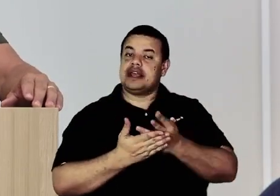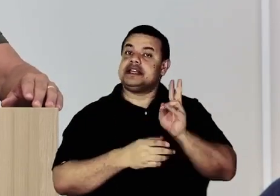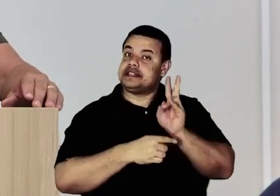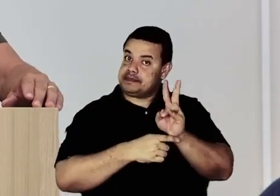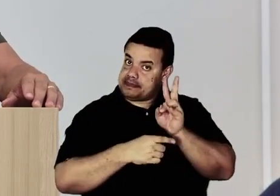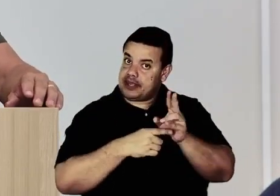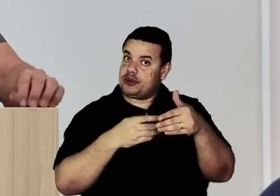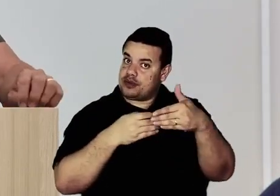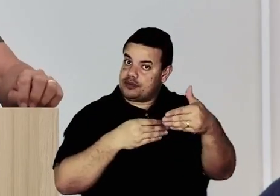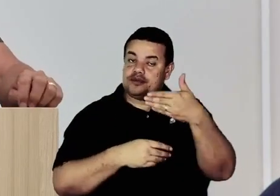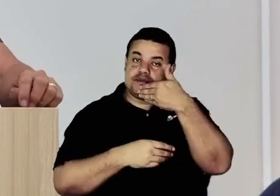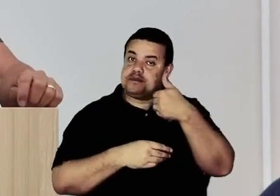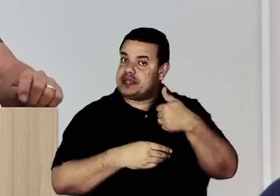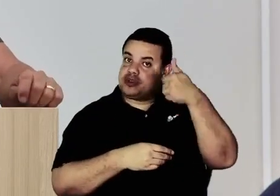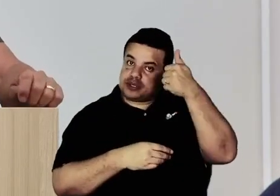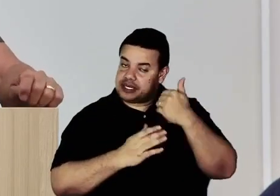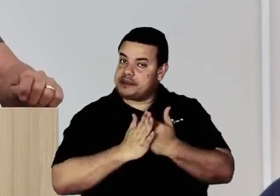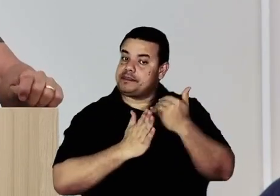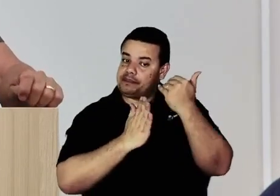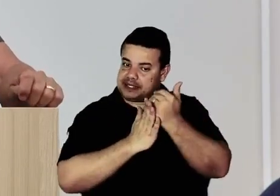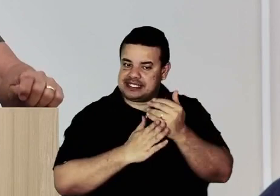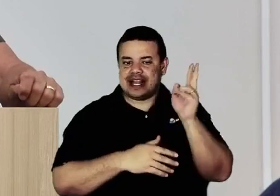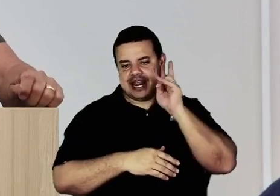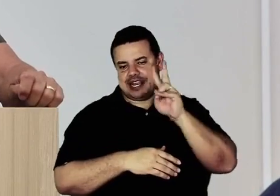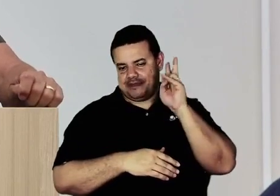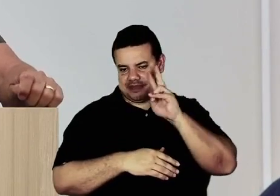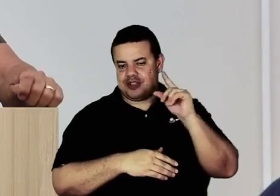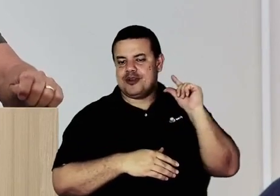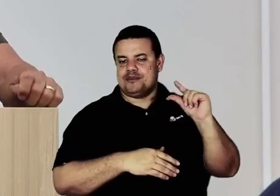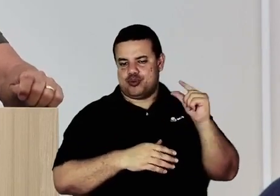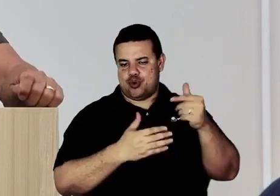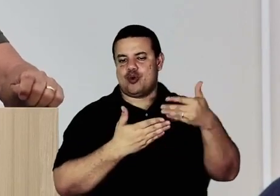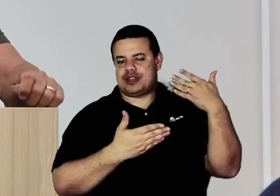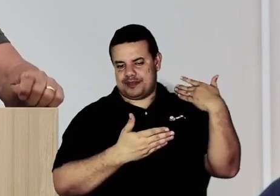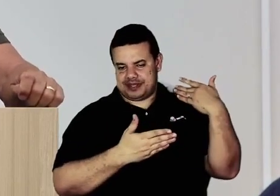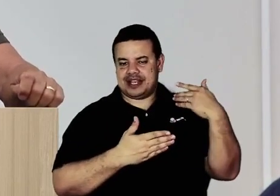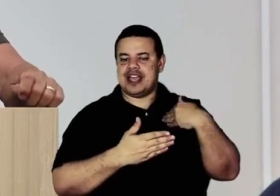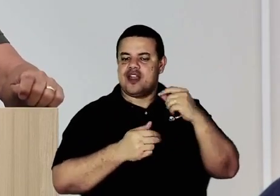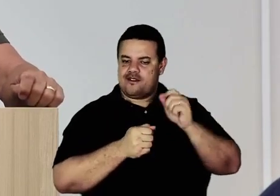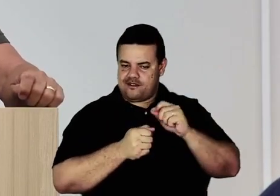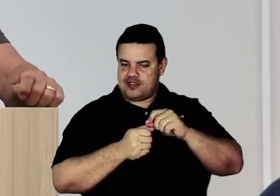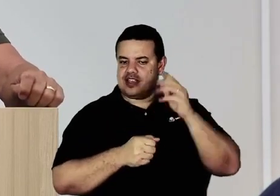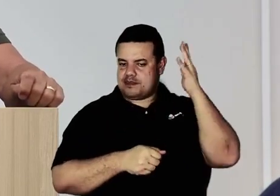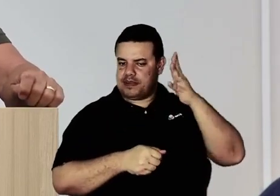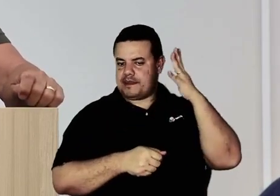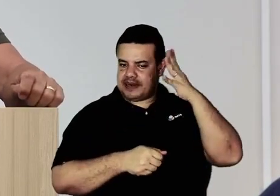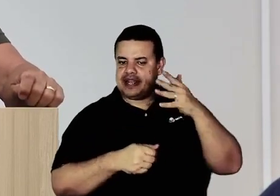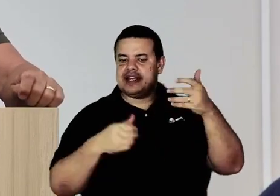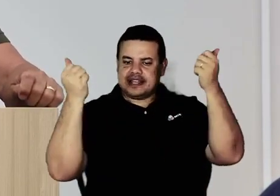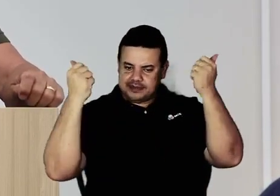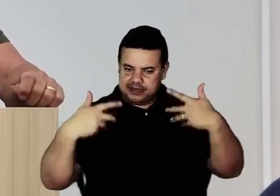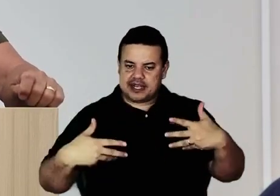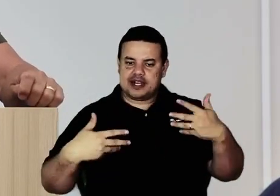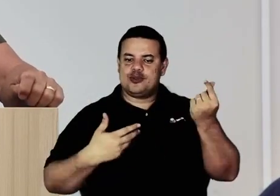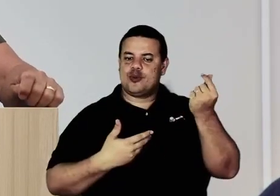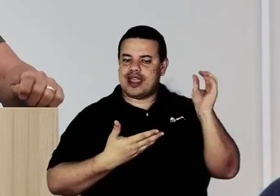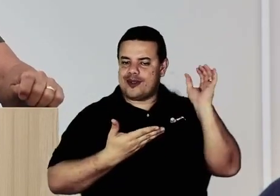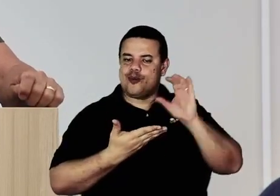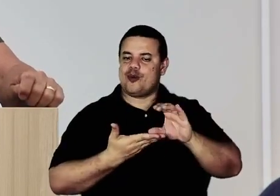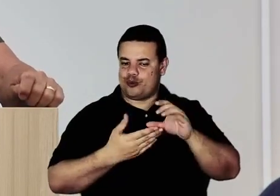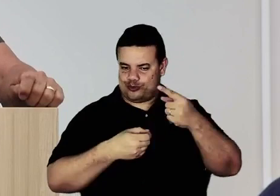mais. Acho que vocês estão lembrados que há pouco tempo atrás fiz uma fala também em relação aos recursos que o município